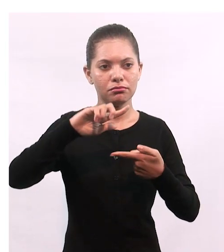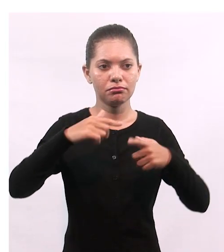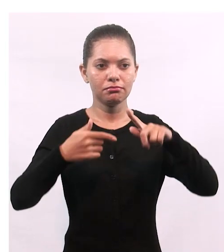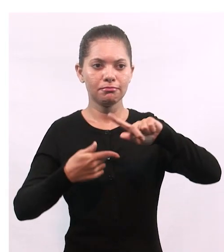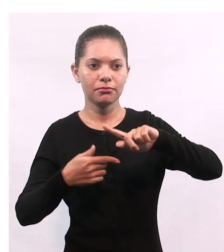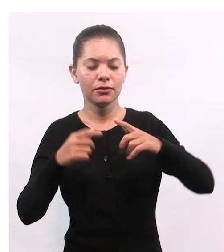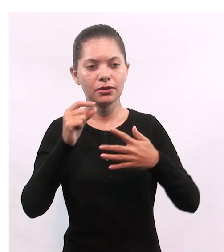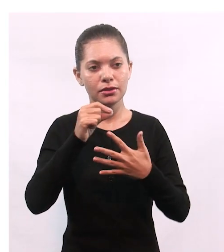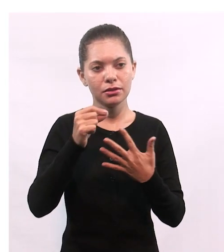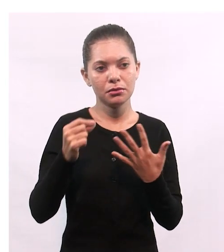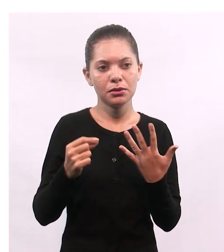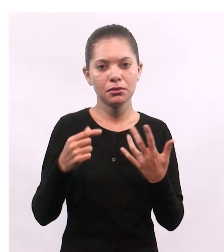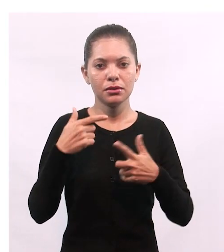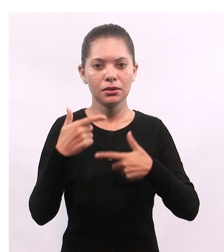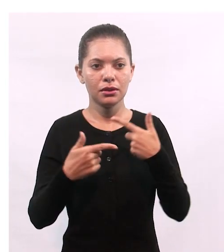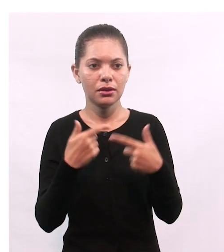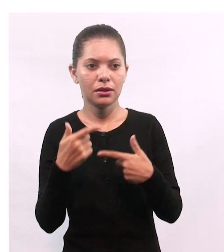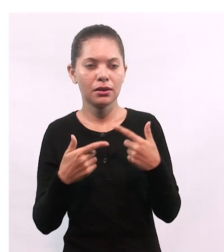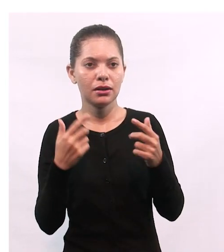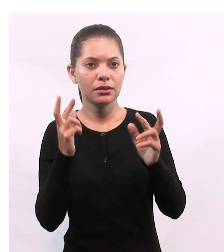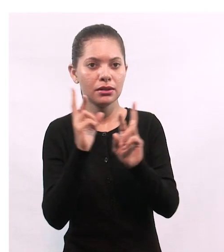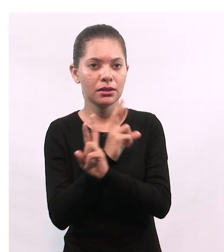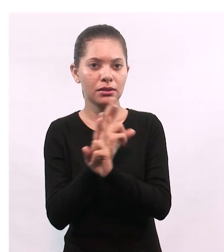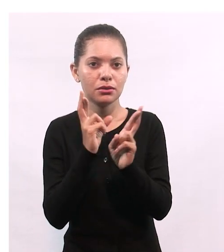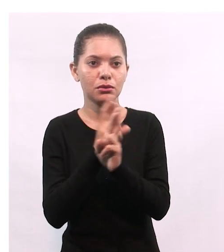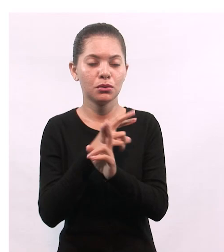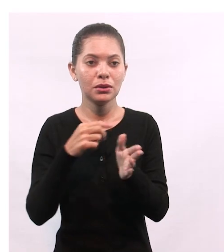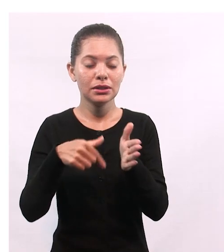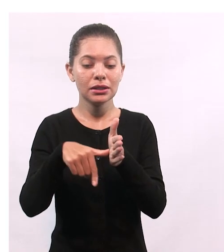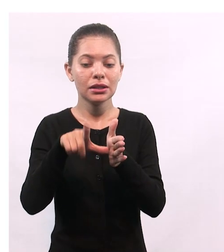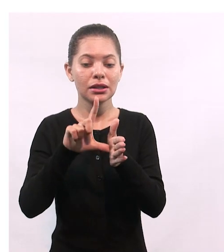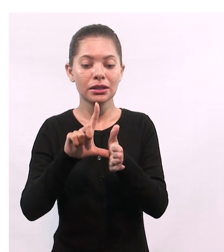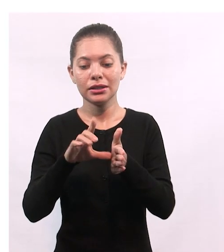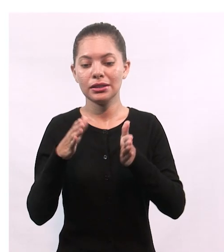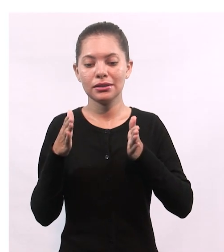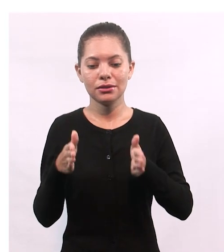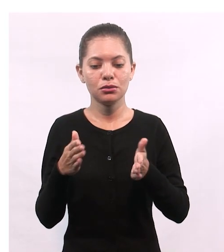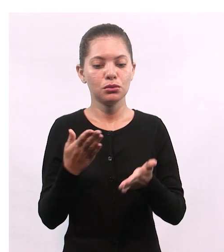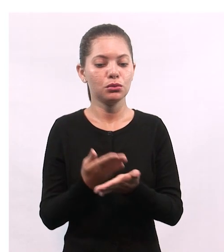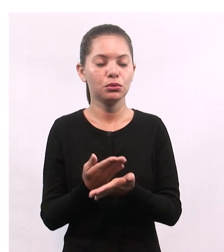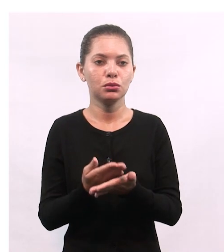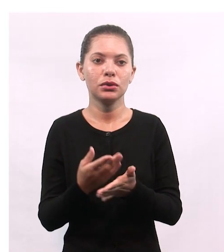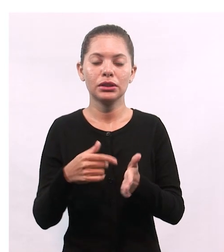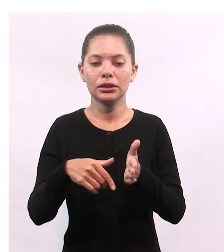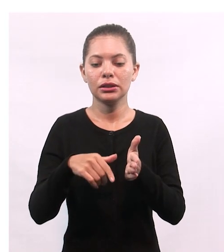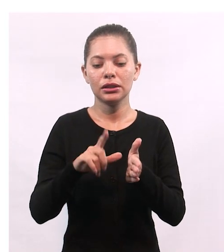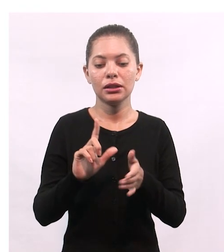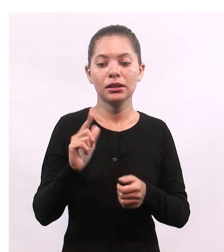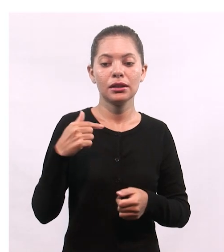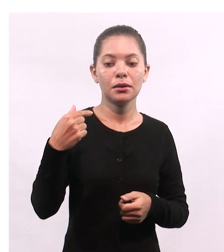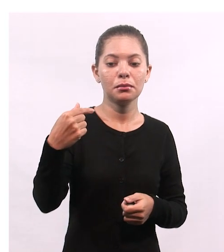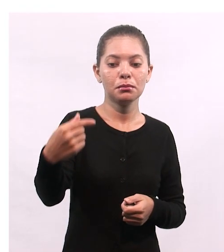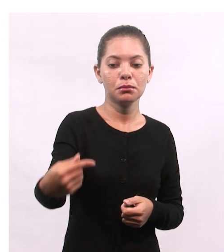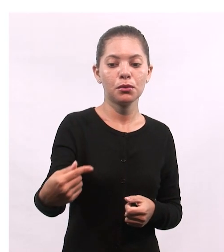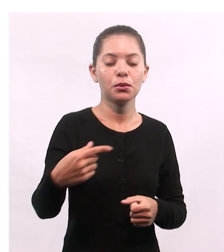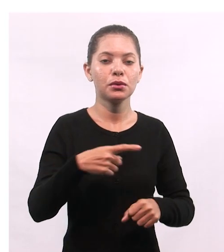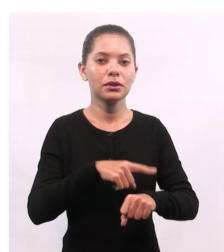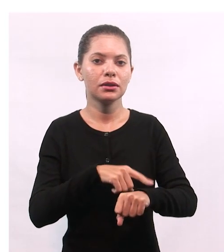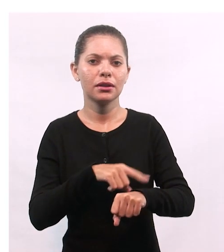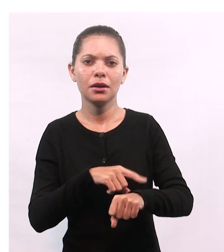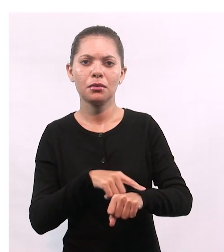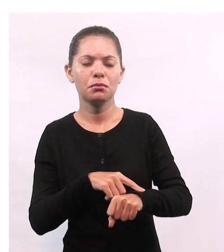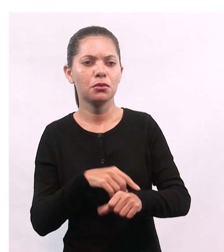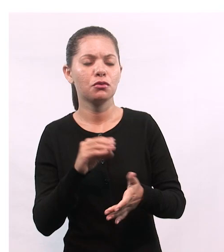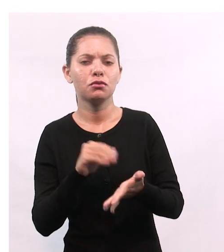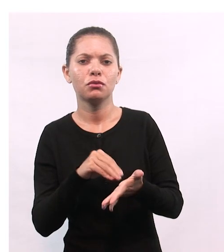geometria. Trabalhar a questão das relações temporais, antes, durante, depois, quanto tempo se passou ou